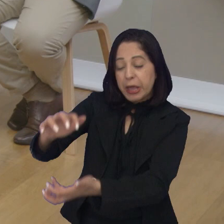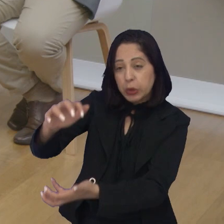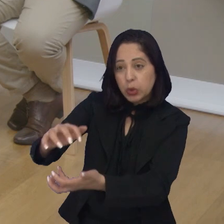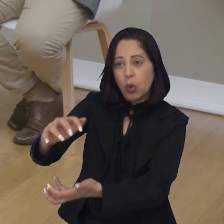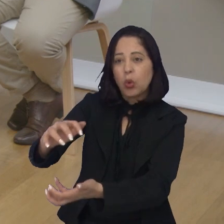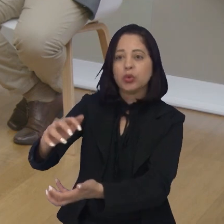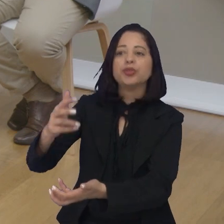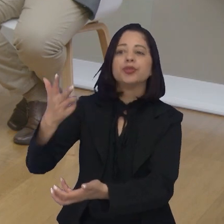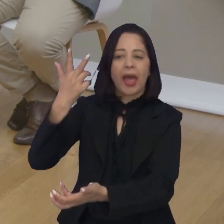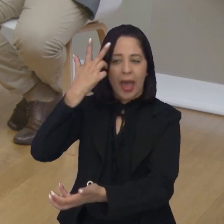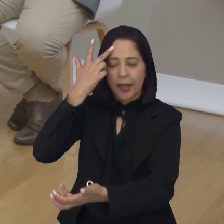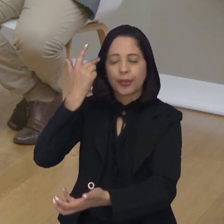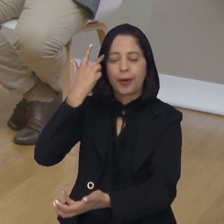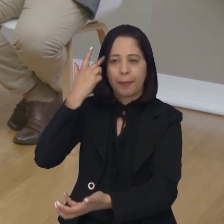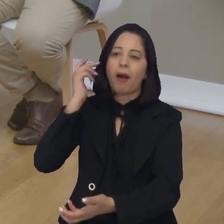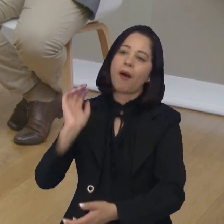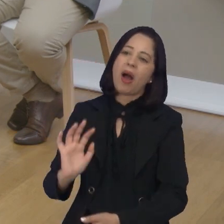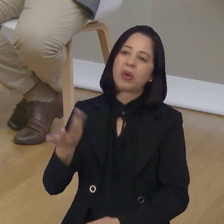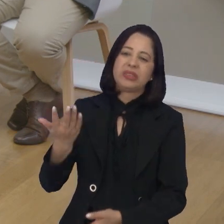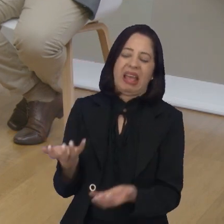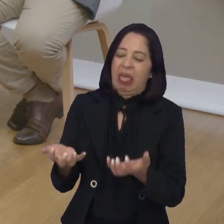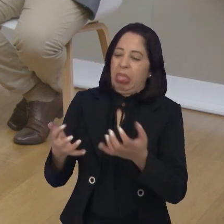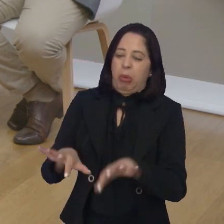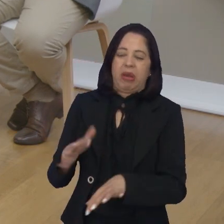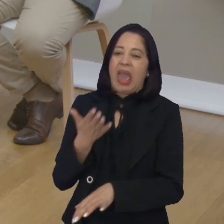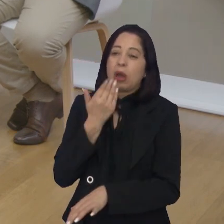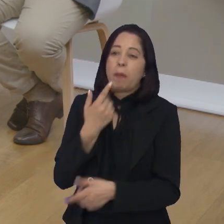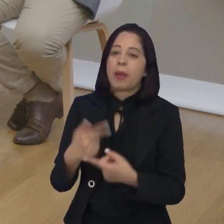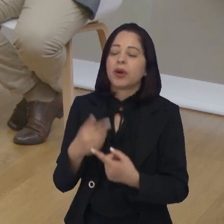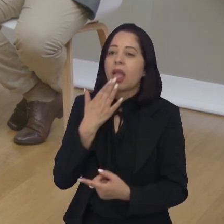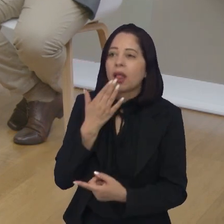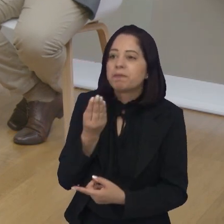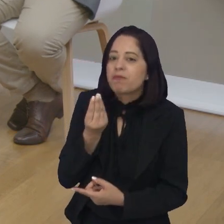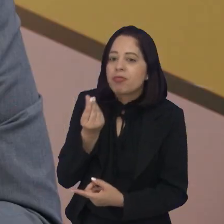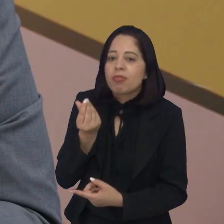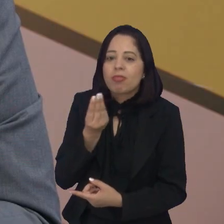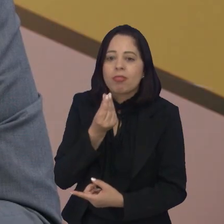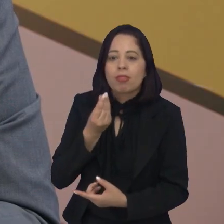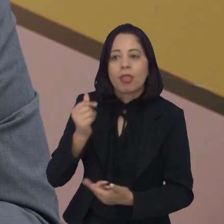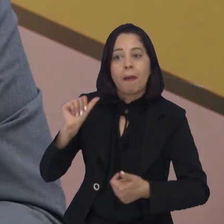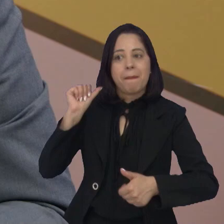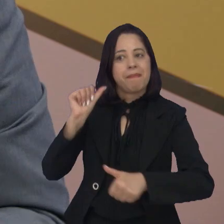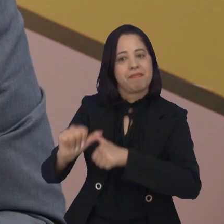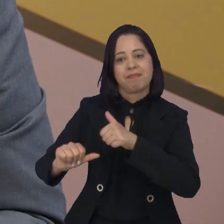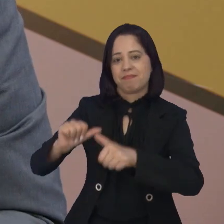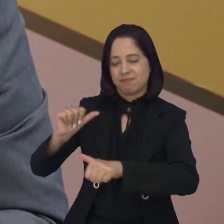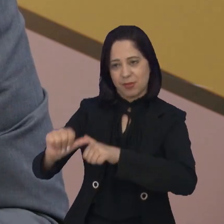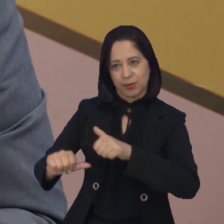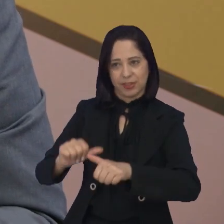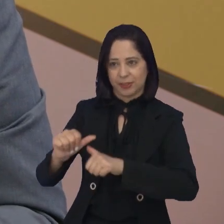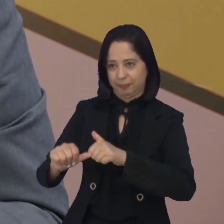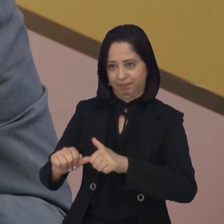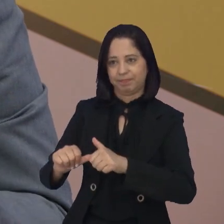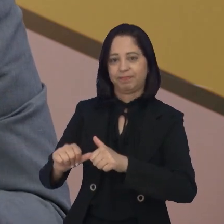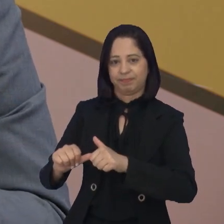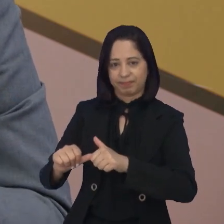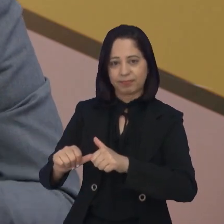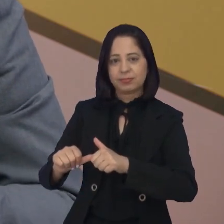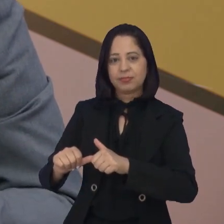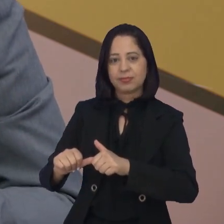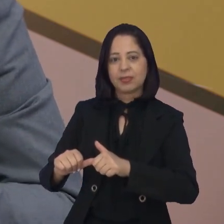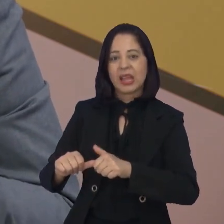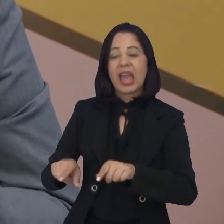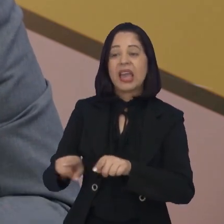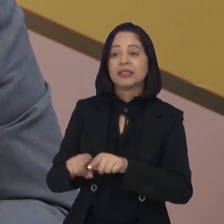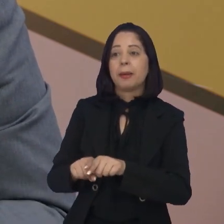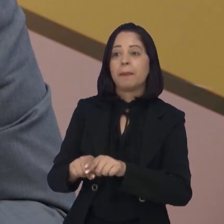é fisiológico, né, normal. O sabor modifica, a gente não sente o gosto como era antes. A